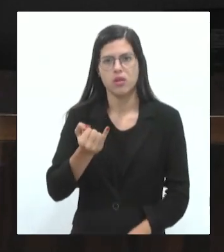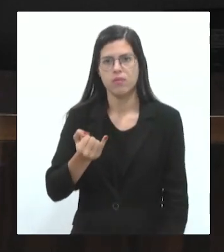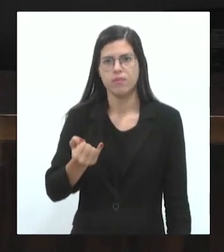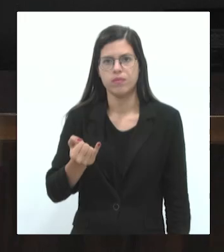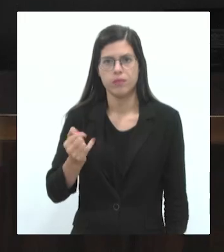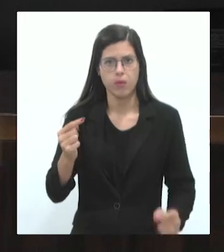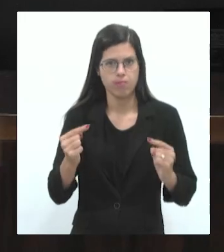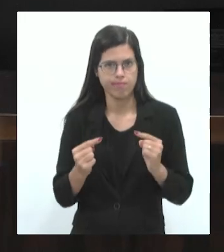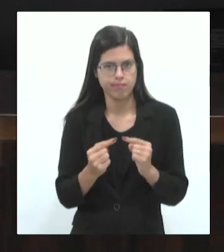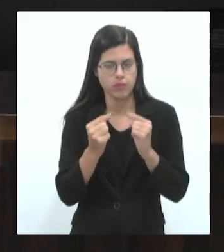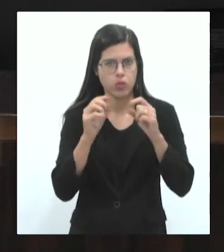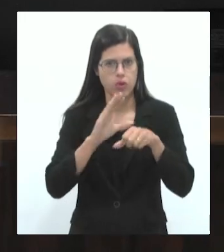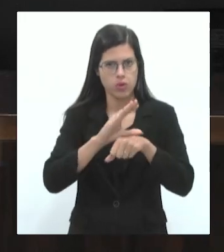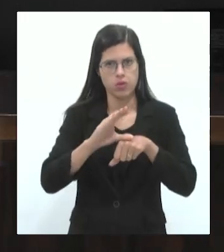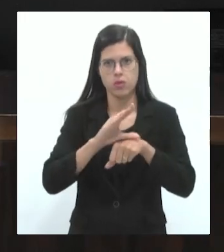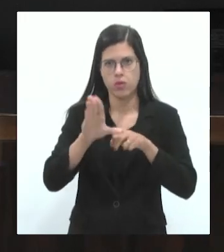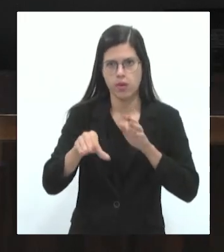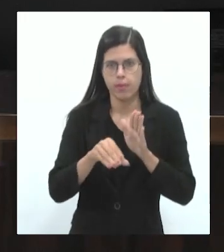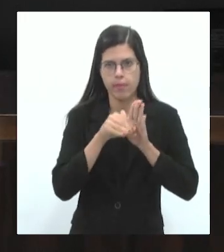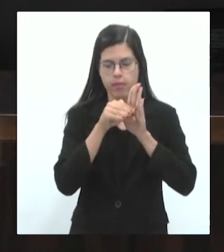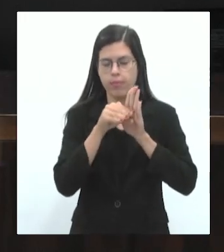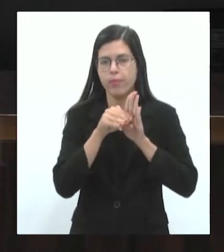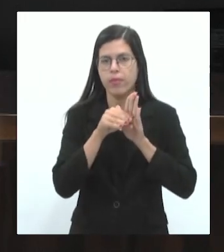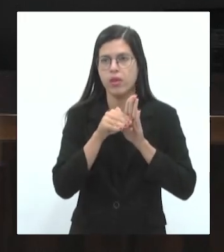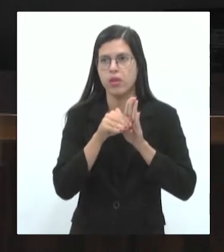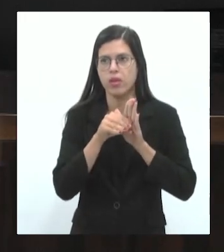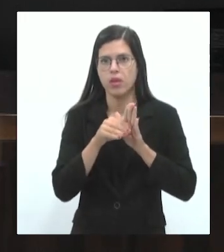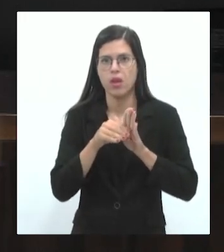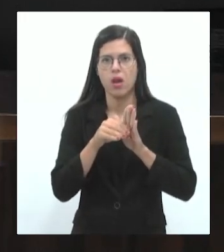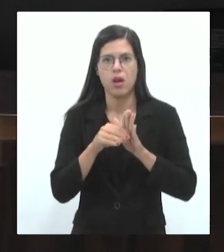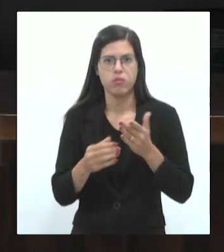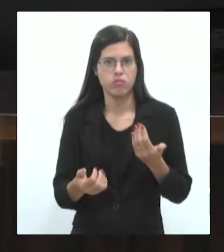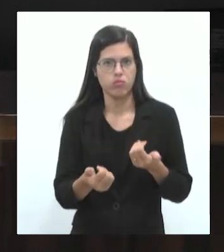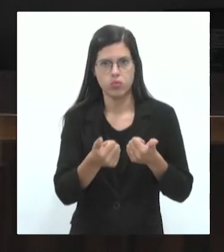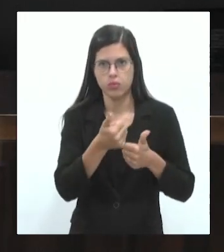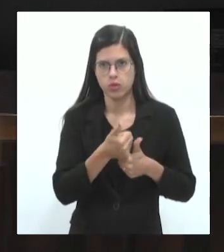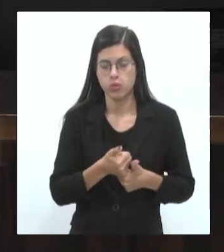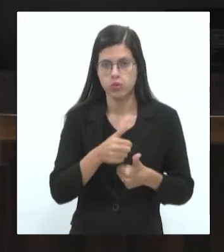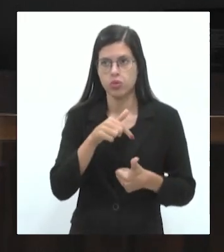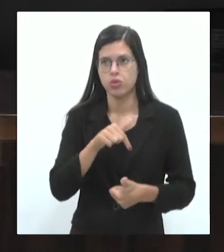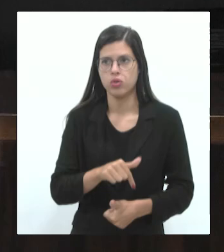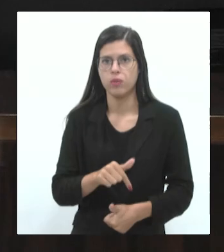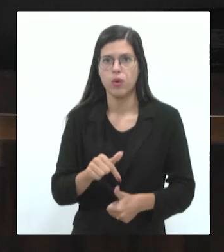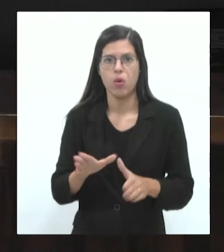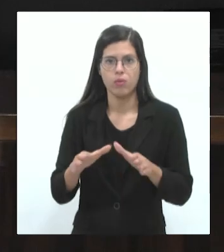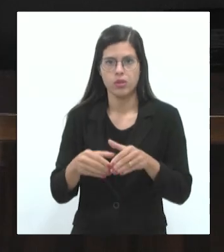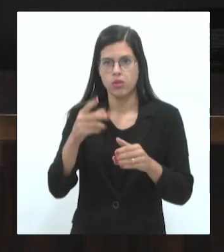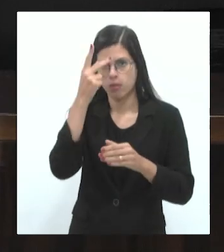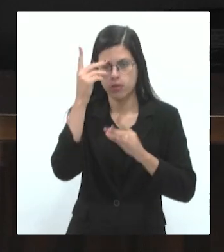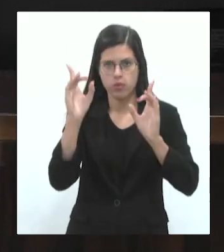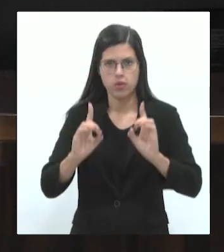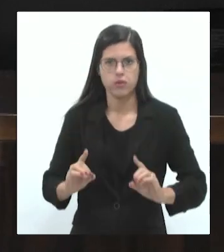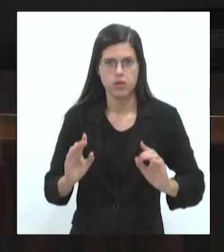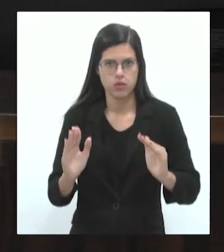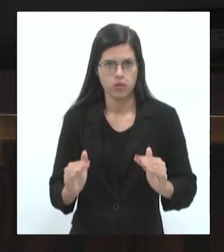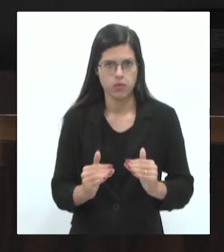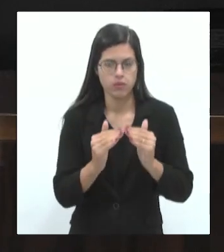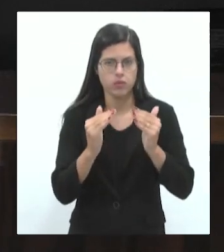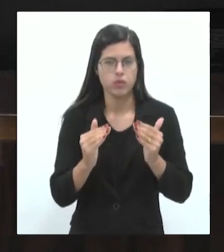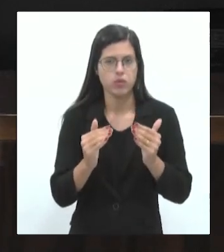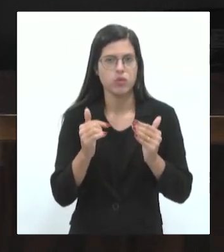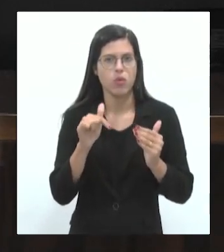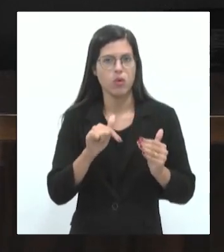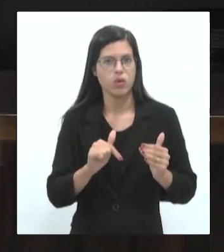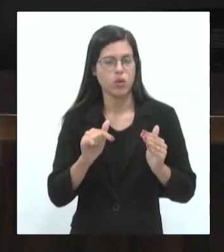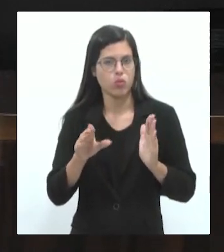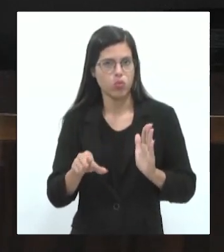pela constitucionalidade com emendas, concluindo por substitutivo da pessoa com deficiência favorável com substitutivo